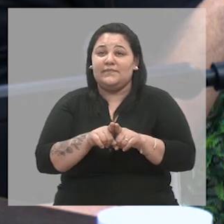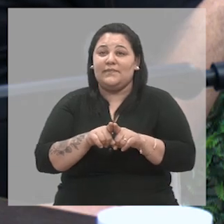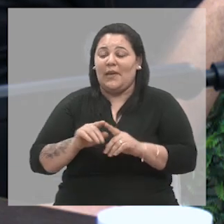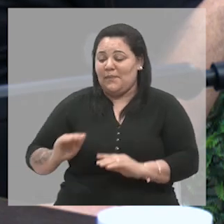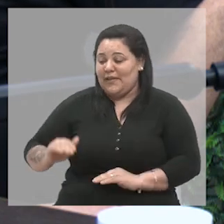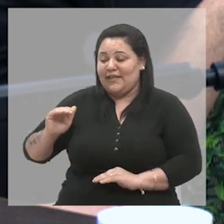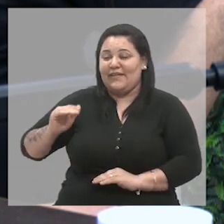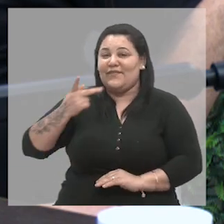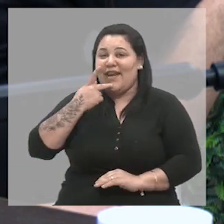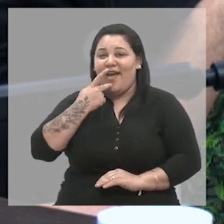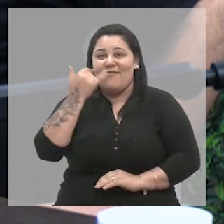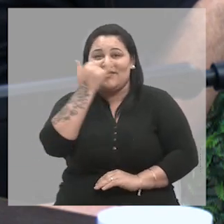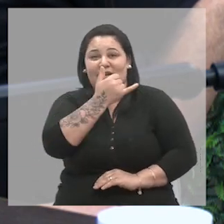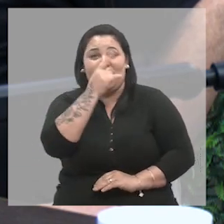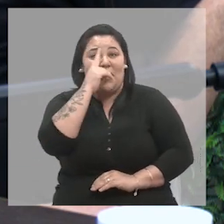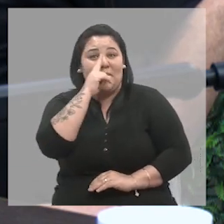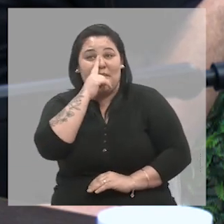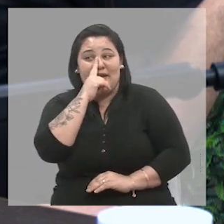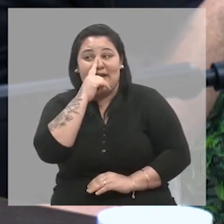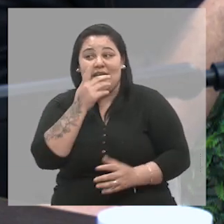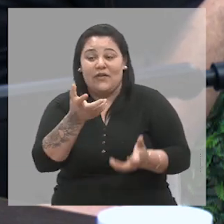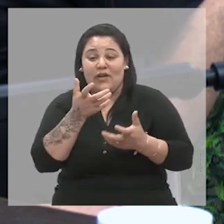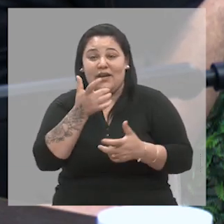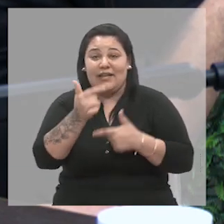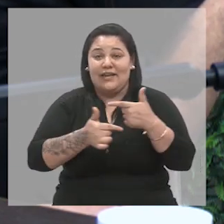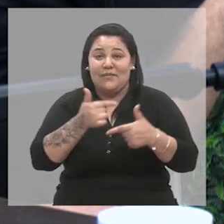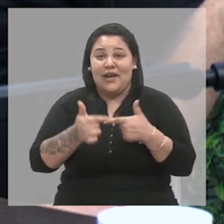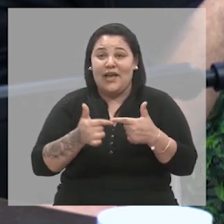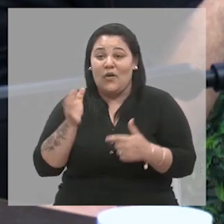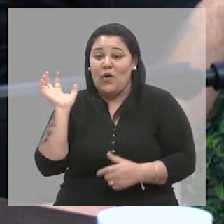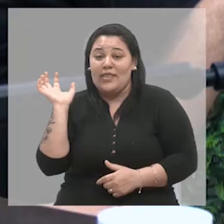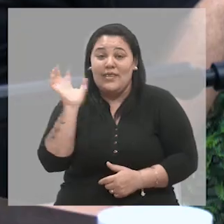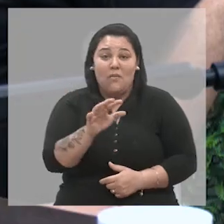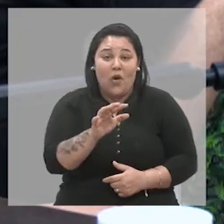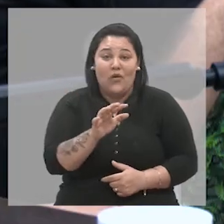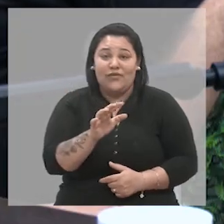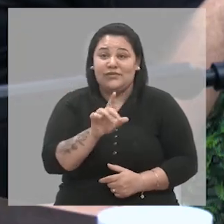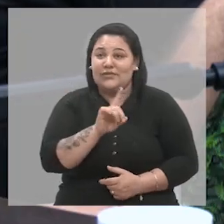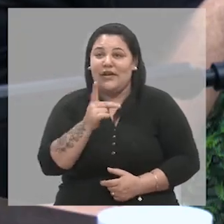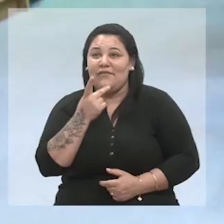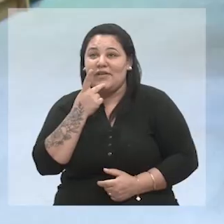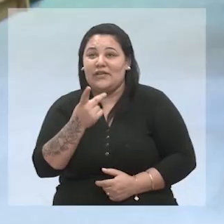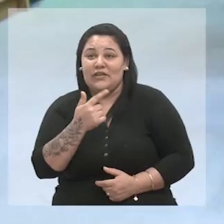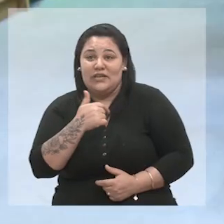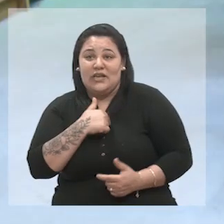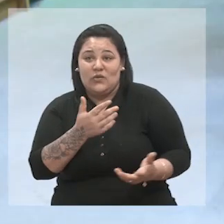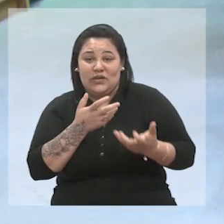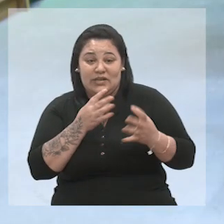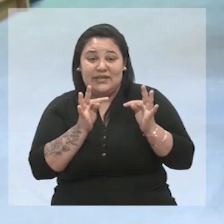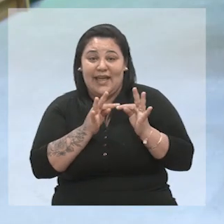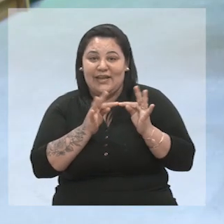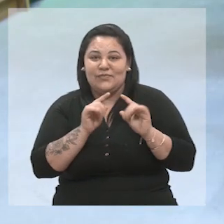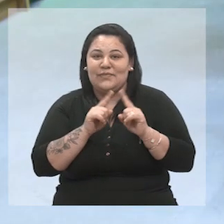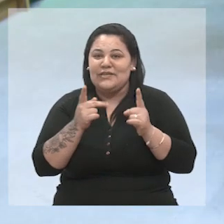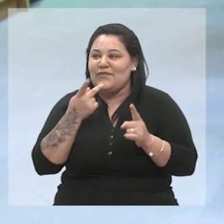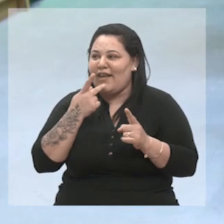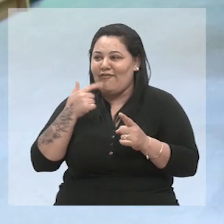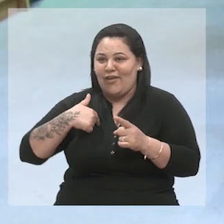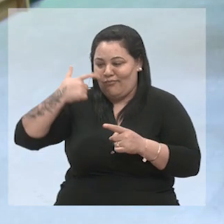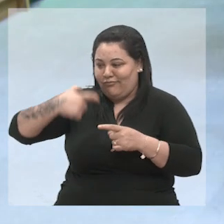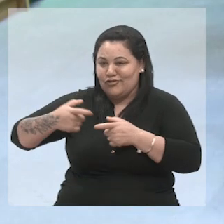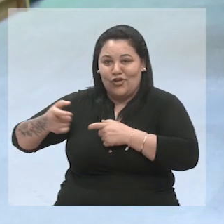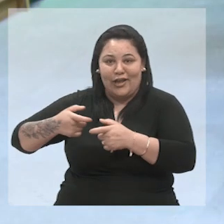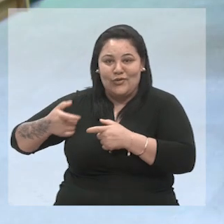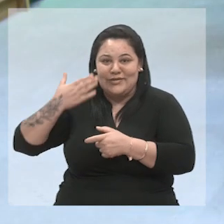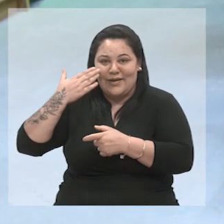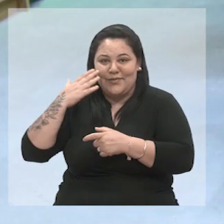desde que eu era piazinho, eu falava para minha mãe que eu queria trabalhar com handebol. Não diretamente falando que eu queria ser técnico, mas eu falava que eu queria ser jogador.